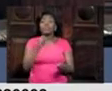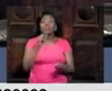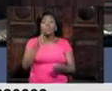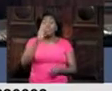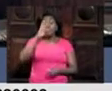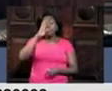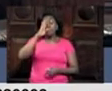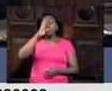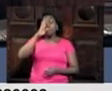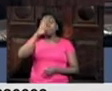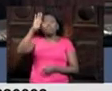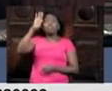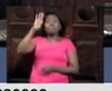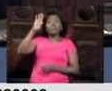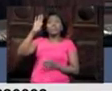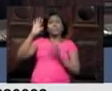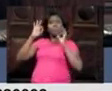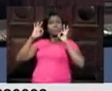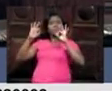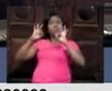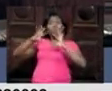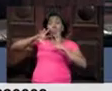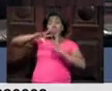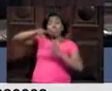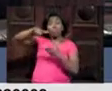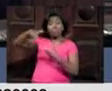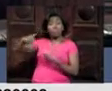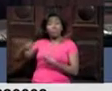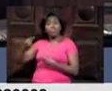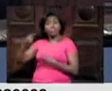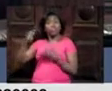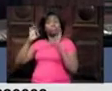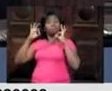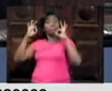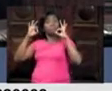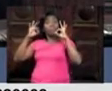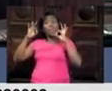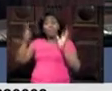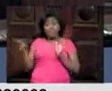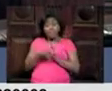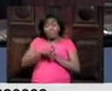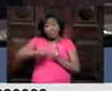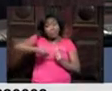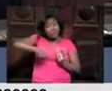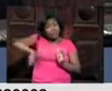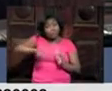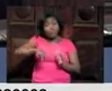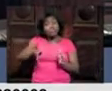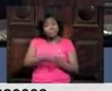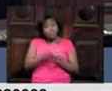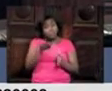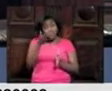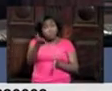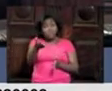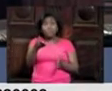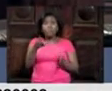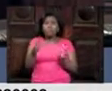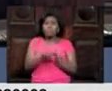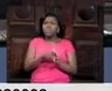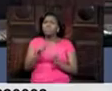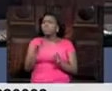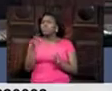principal reserva de riqueza no mundo hoje, que pertence a nós, deputado Tiaju, pertence a Vossa Excelência, pertence a todos aqui,